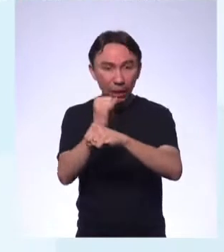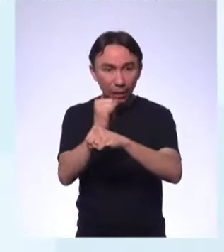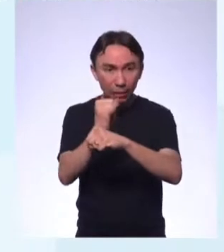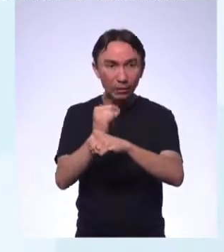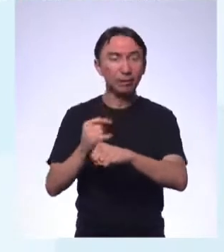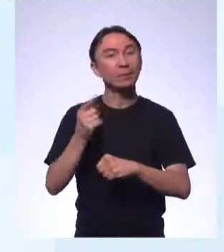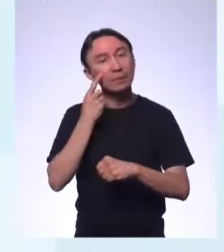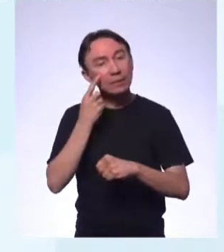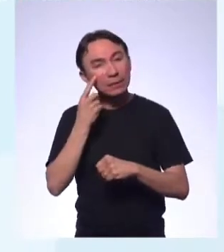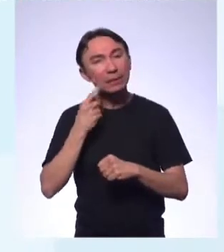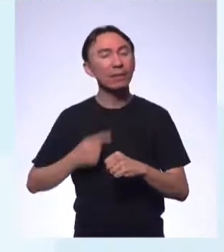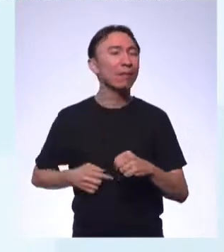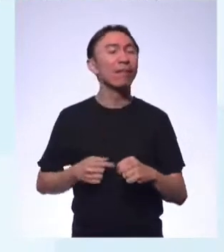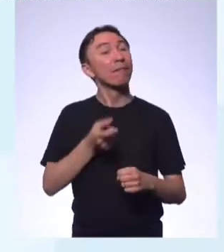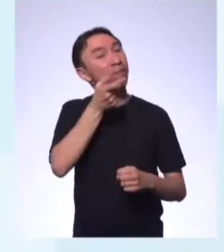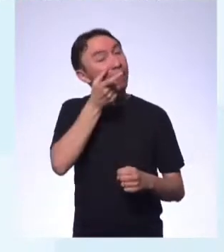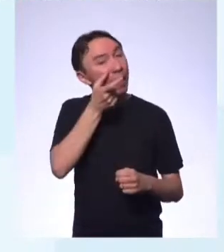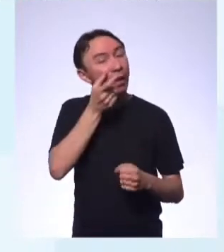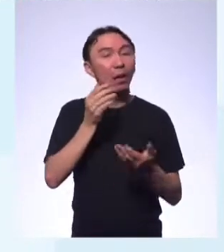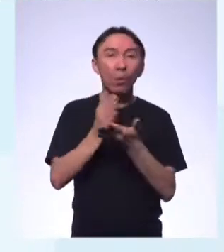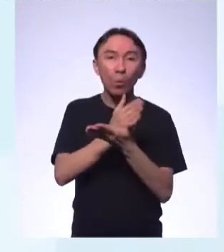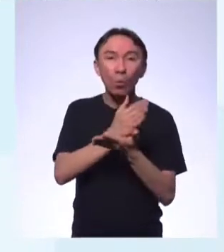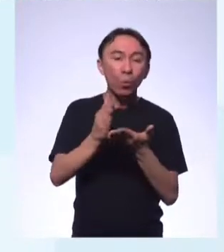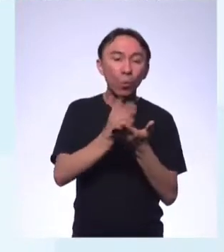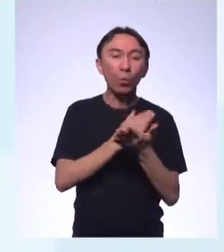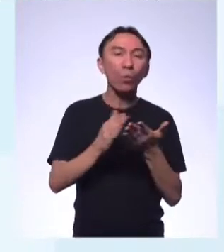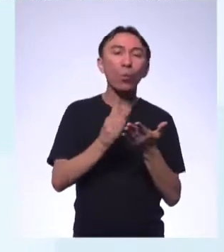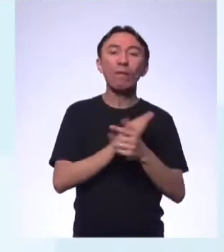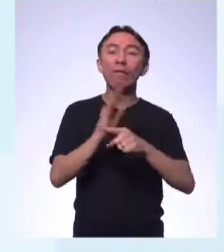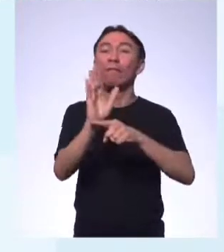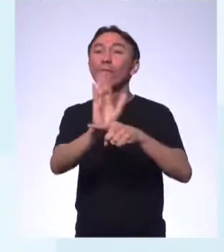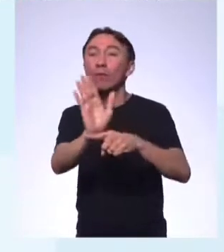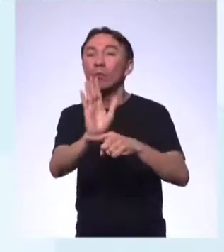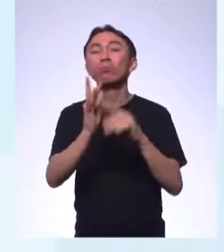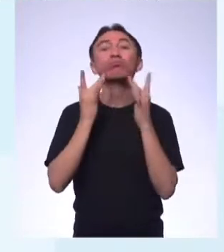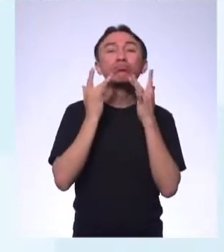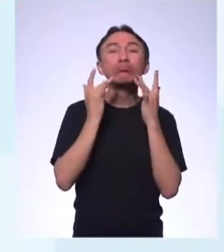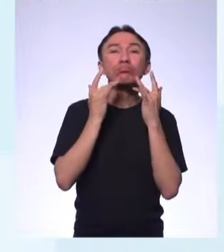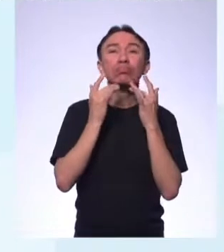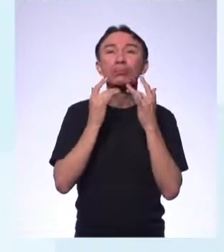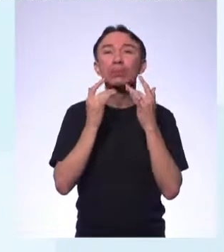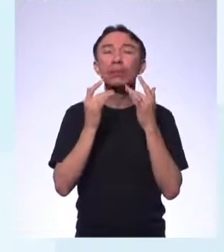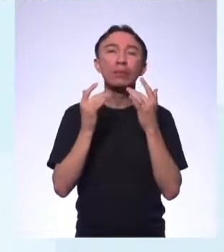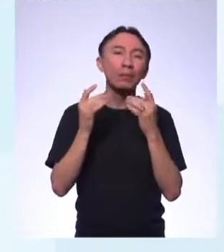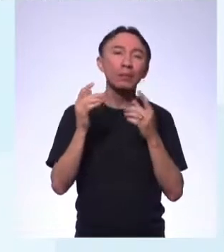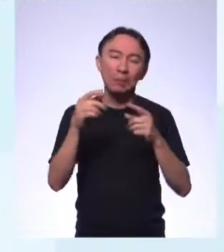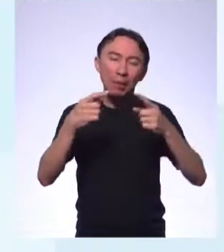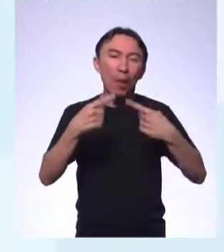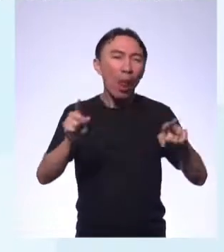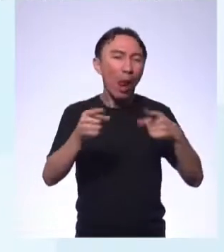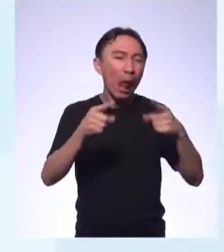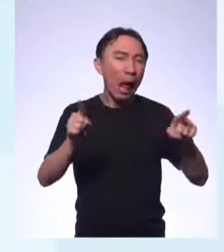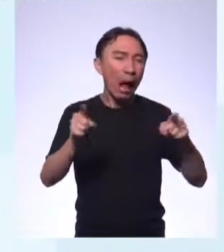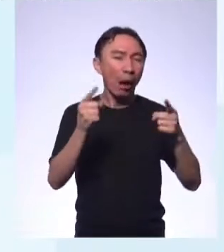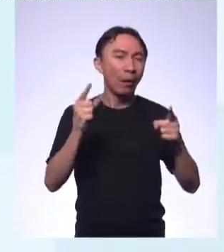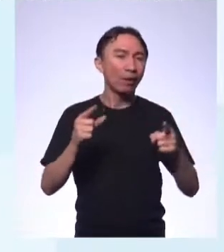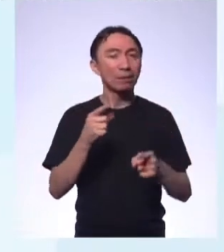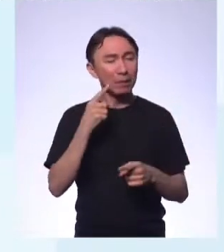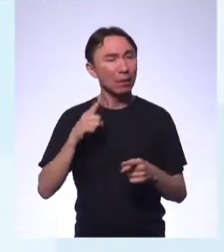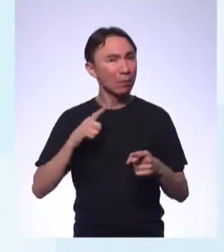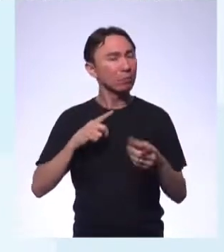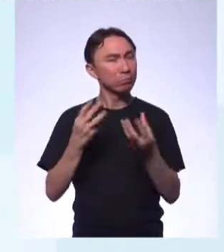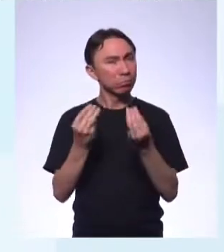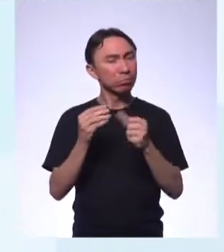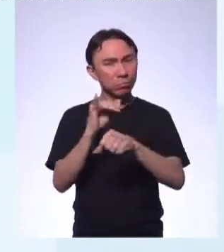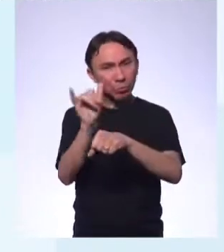alguns musicais, né? Tem aí vários musicais na íntegra, tá, gente? No YouTube, né? Em outras plataformas aí, para auxiliar na inspiração de